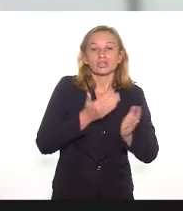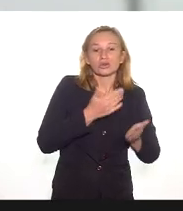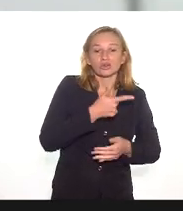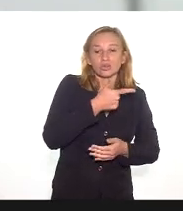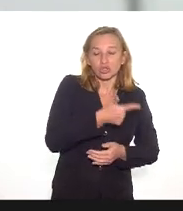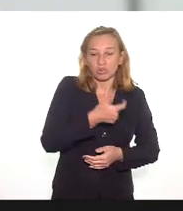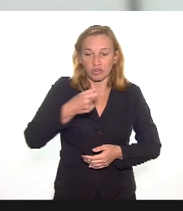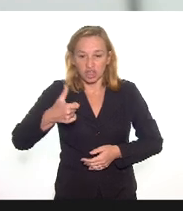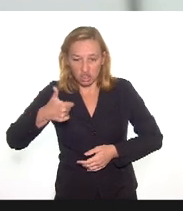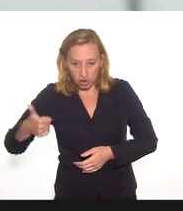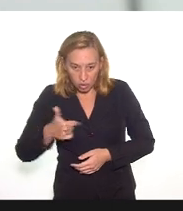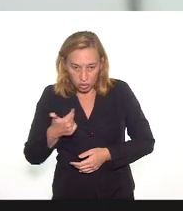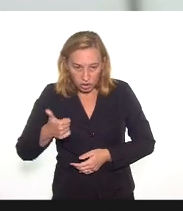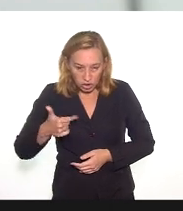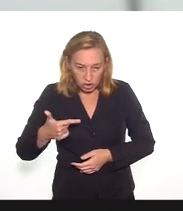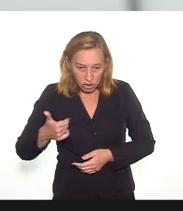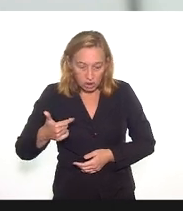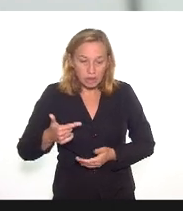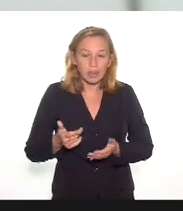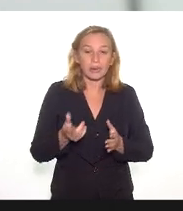2022, pagaremos